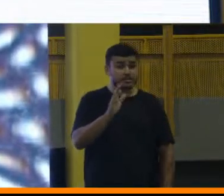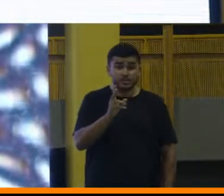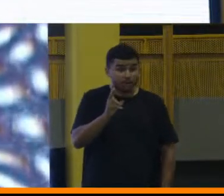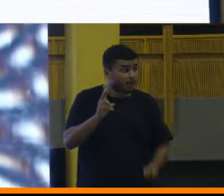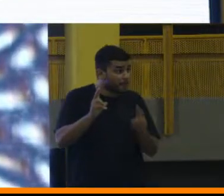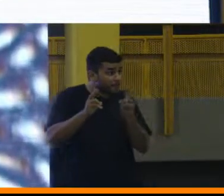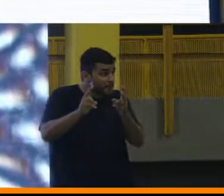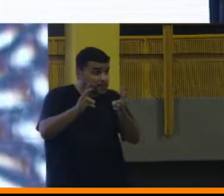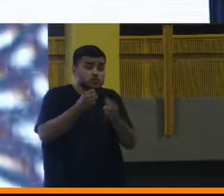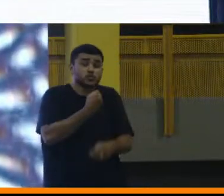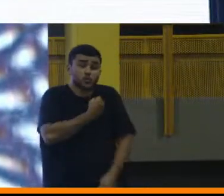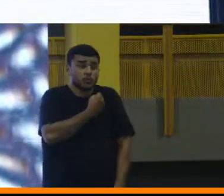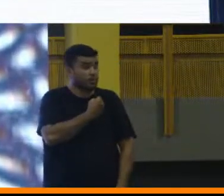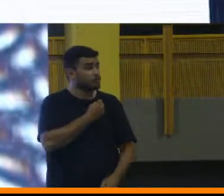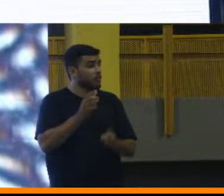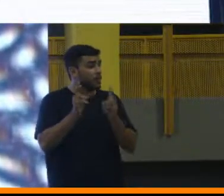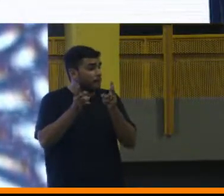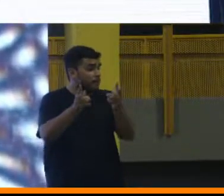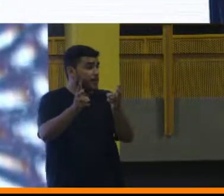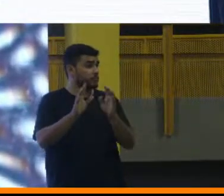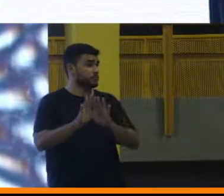constante.